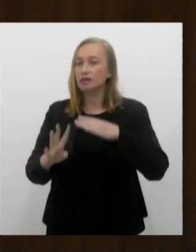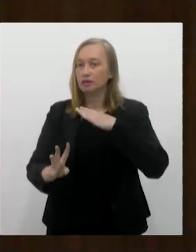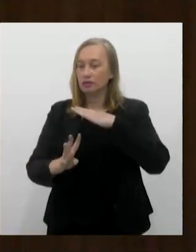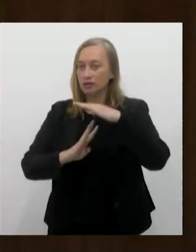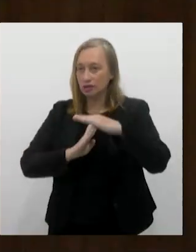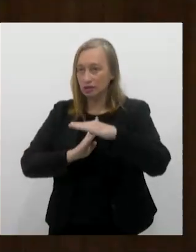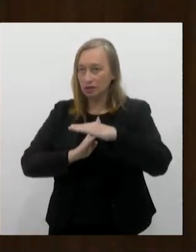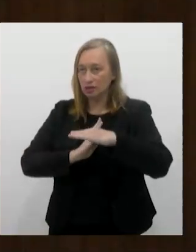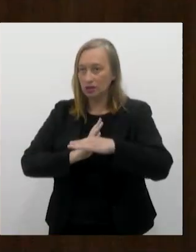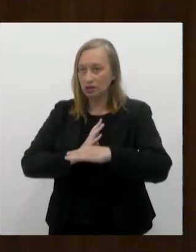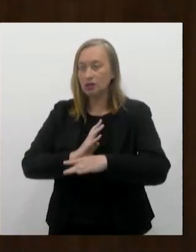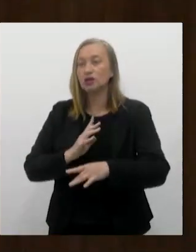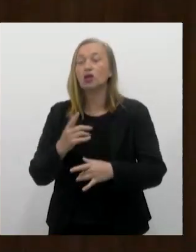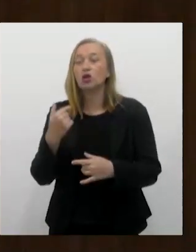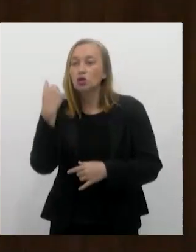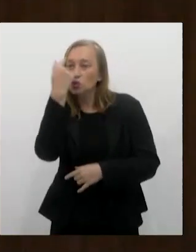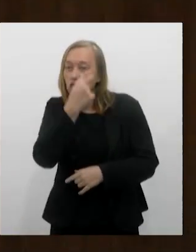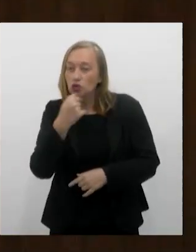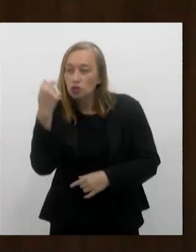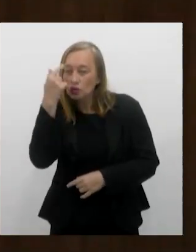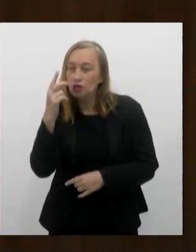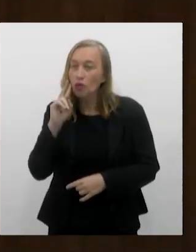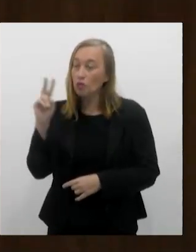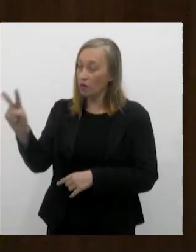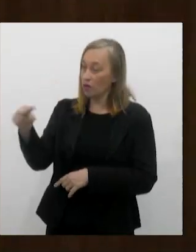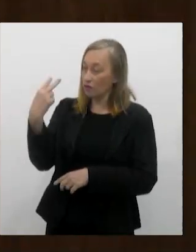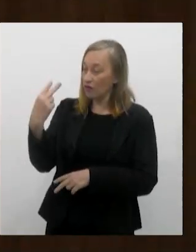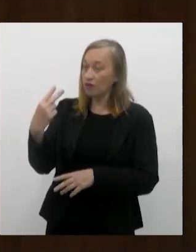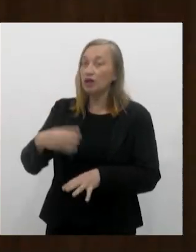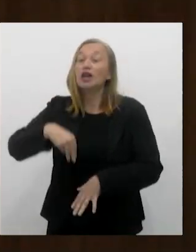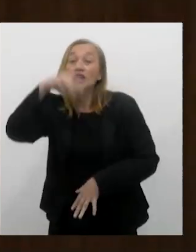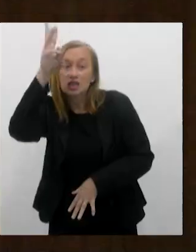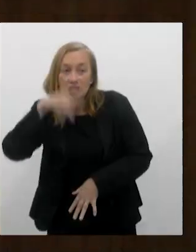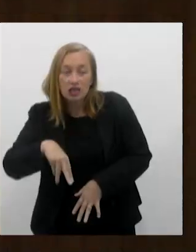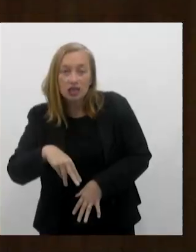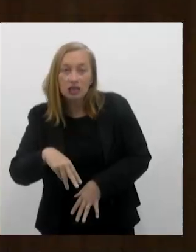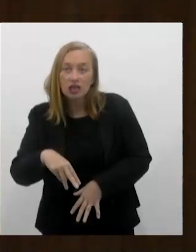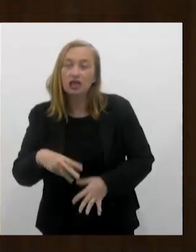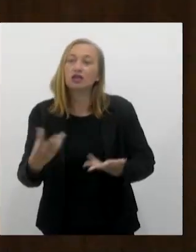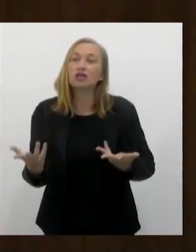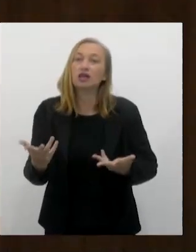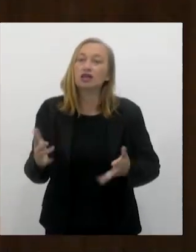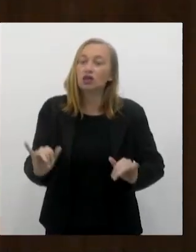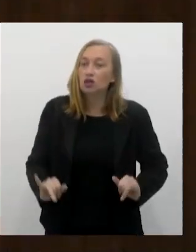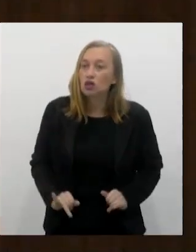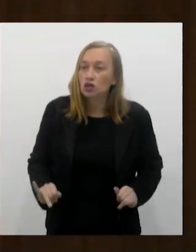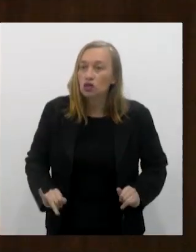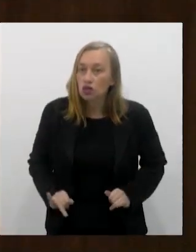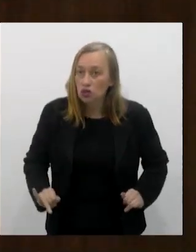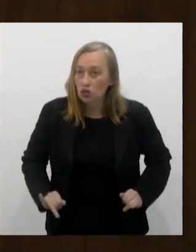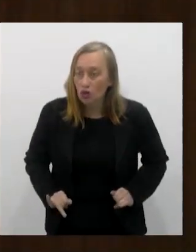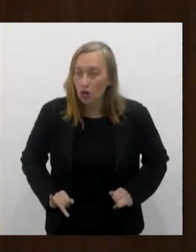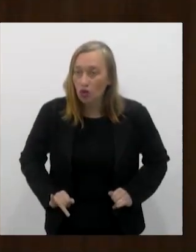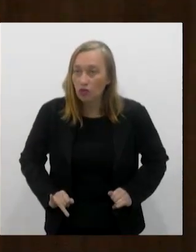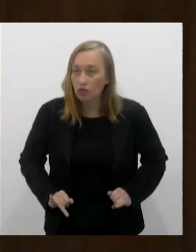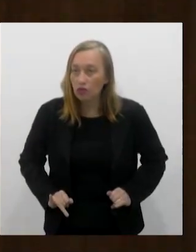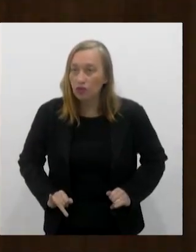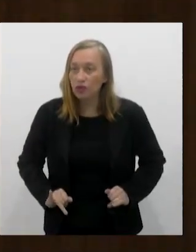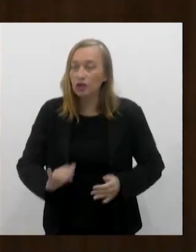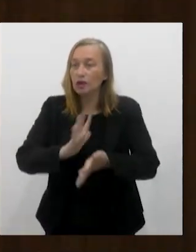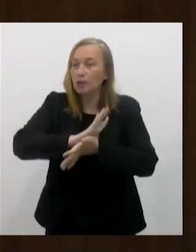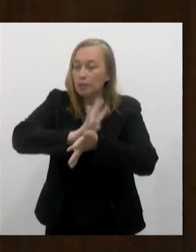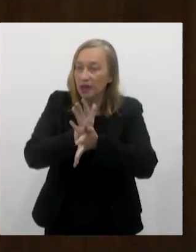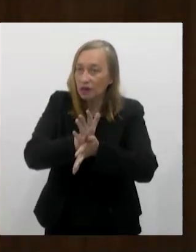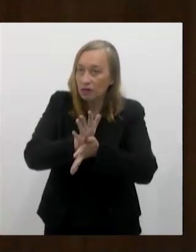comparar dores de várias pessoas que sofreram xenofobia, né, a comunidade japonesa, muitas das vezes, que diga-se de passagem, que é a maior